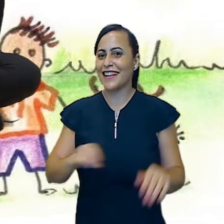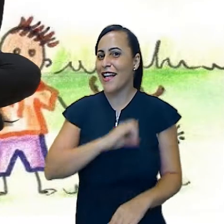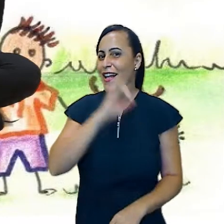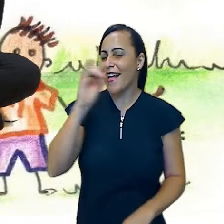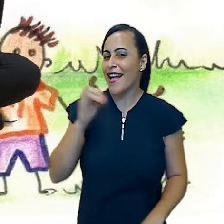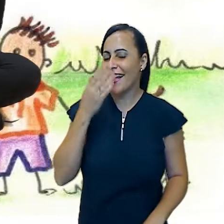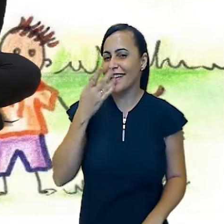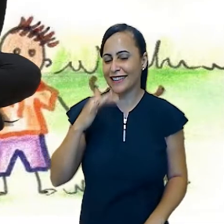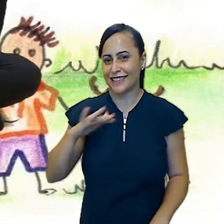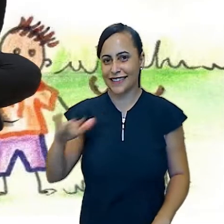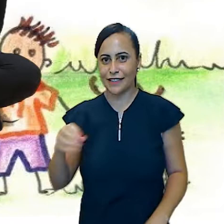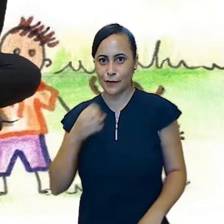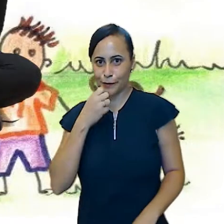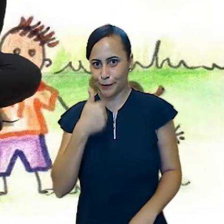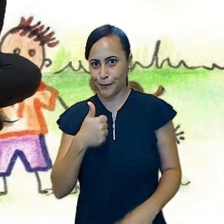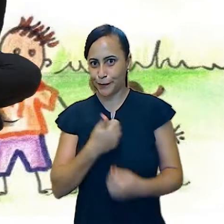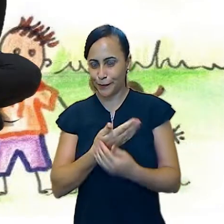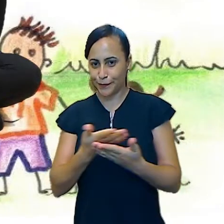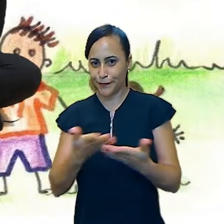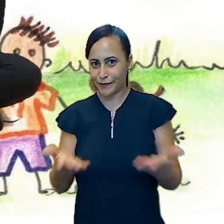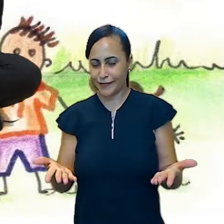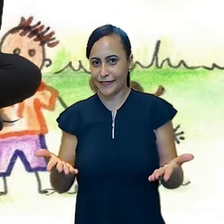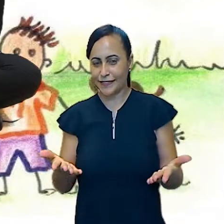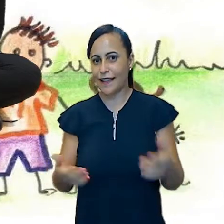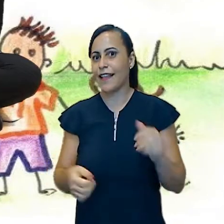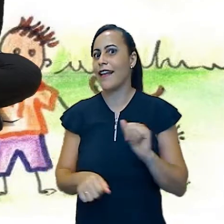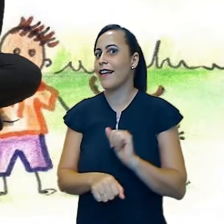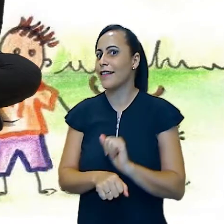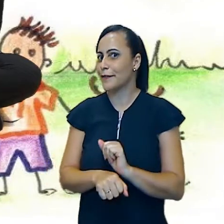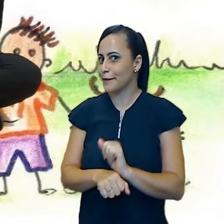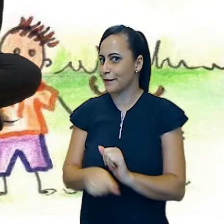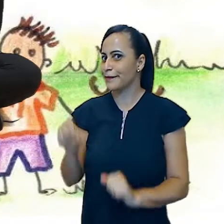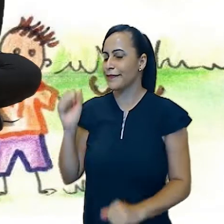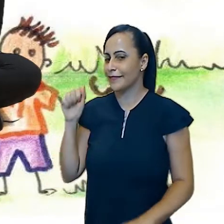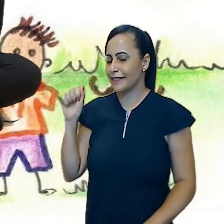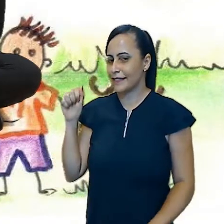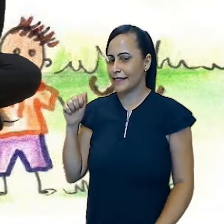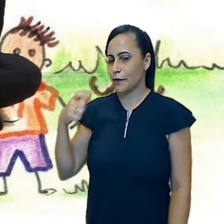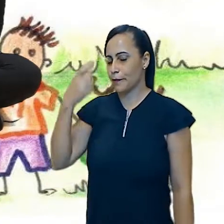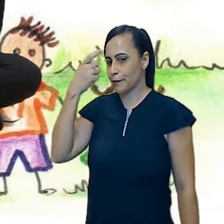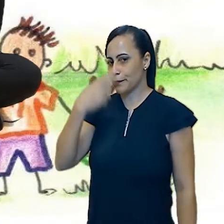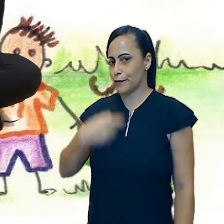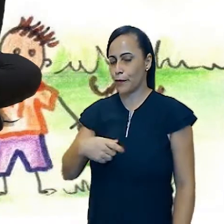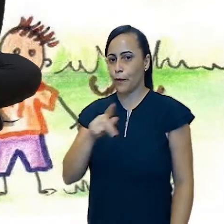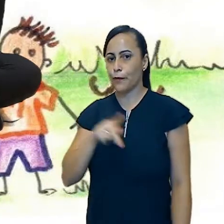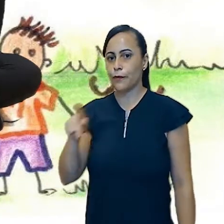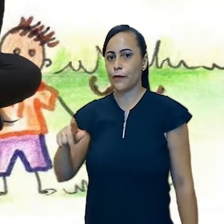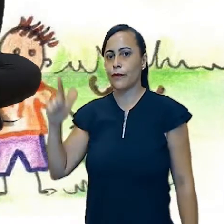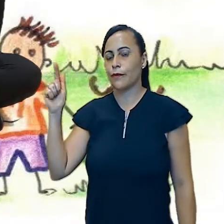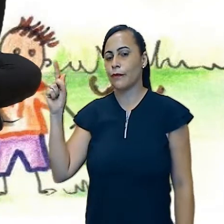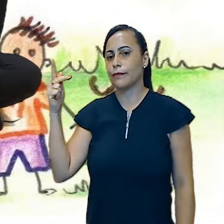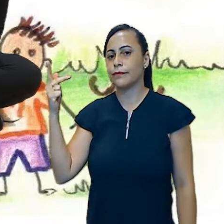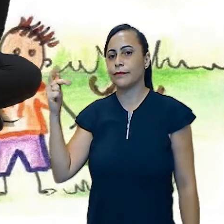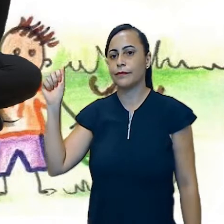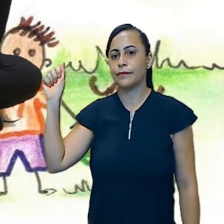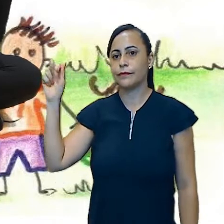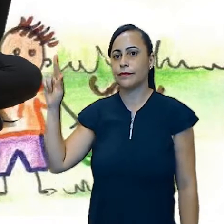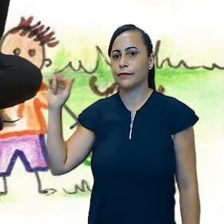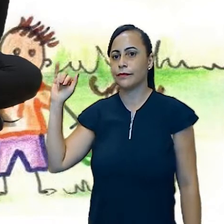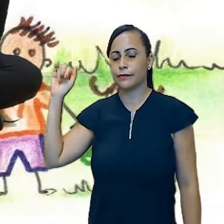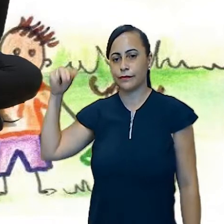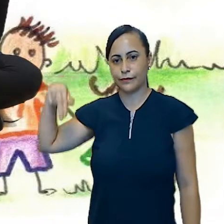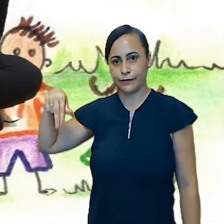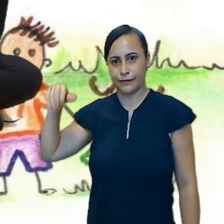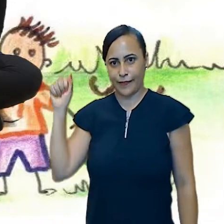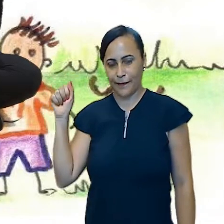Oi, crianças, tudo bem? Ah, eu espero que sim. Eu sou a professora Karina. Olá,